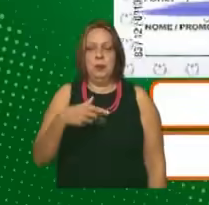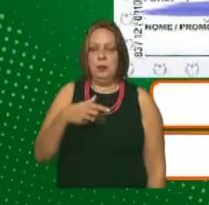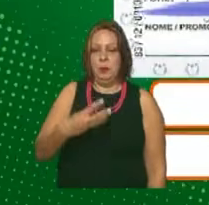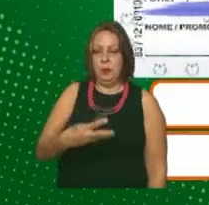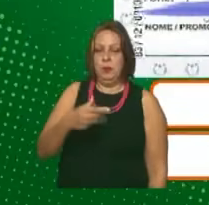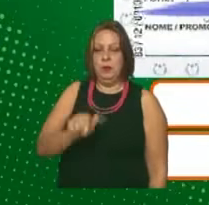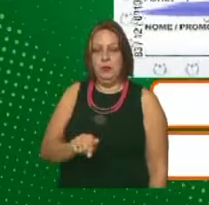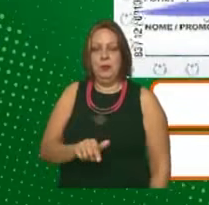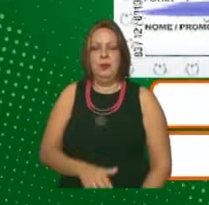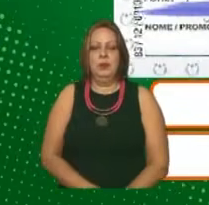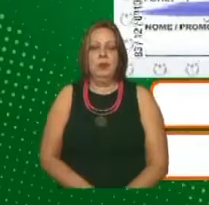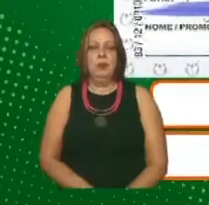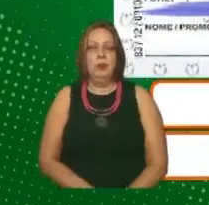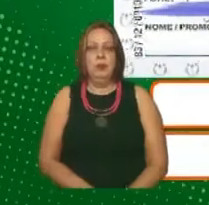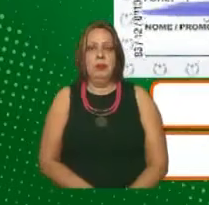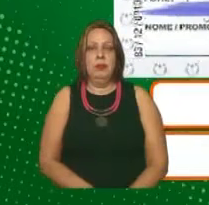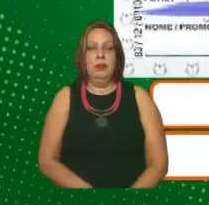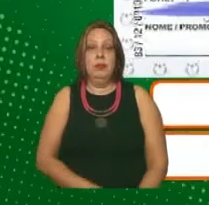056437.